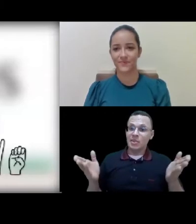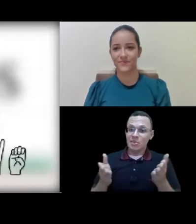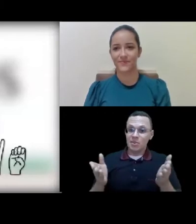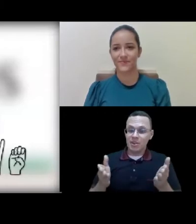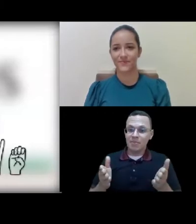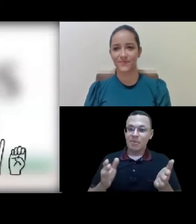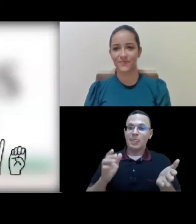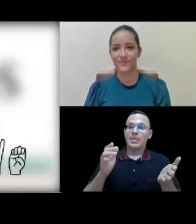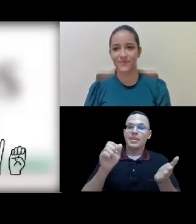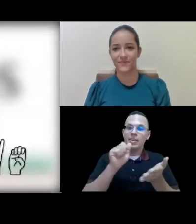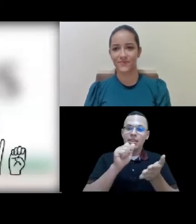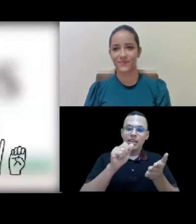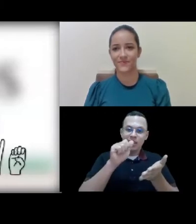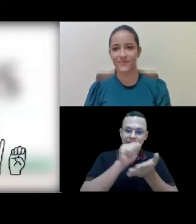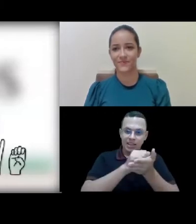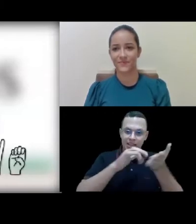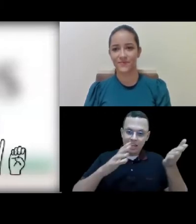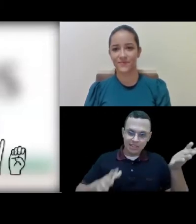Então, agora,